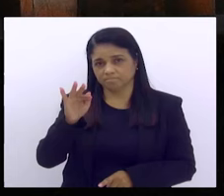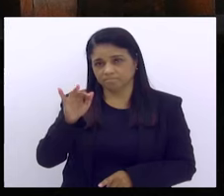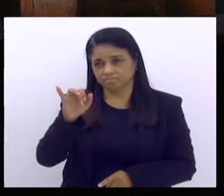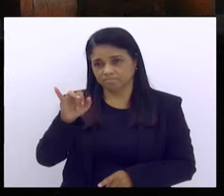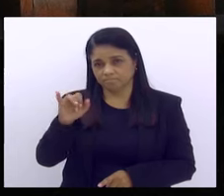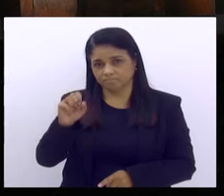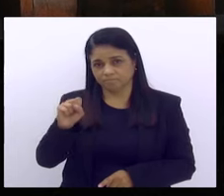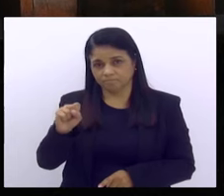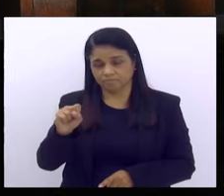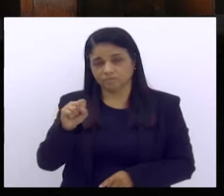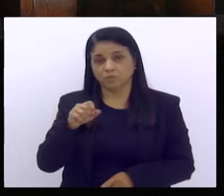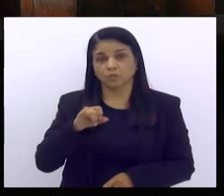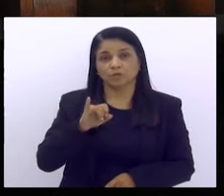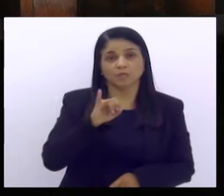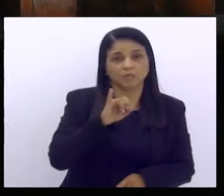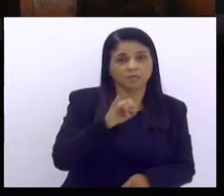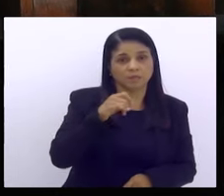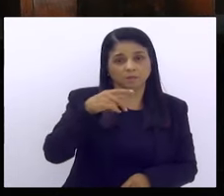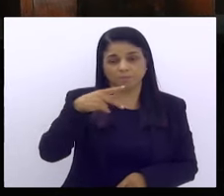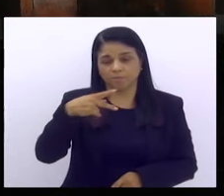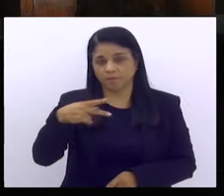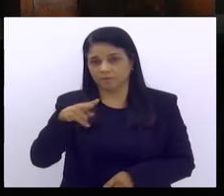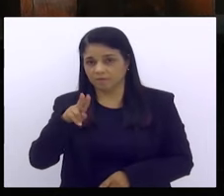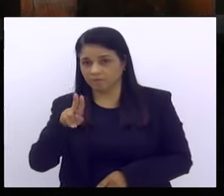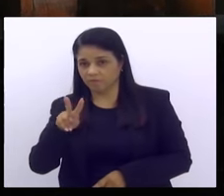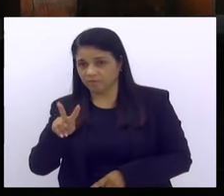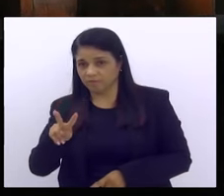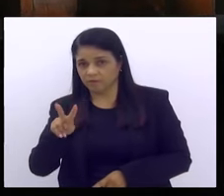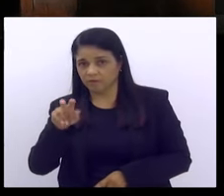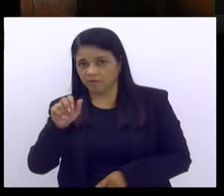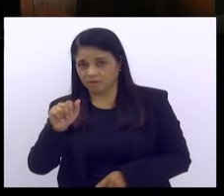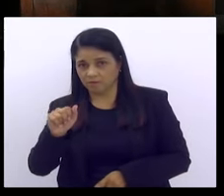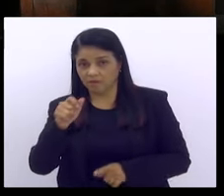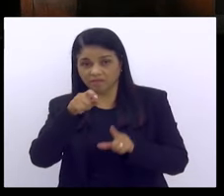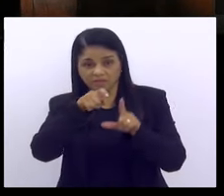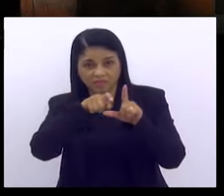IPVA, porque o número de devedores do IPVA hoje chega